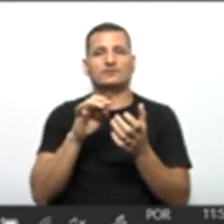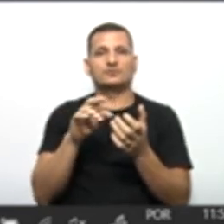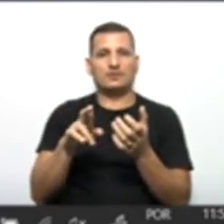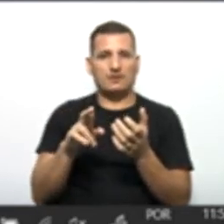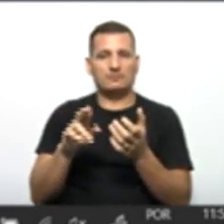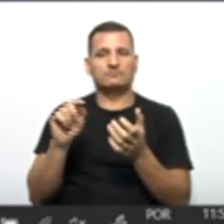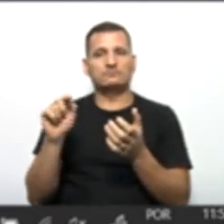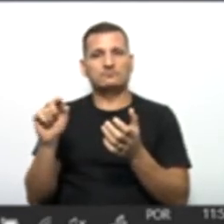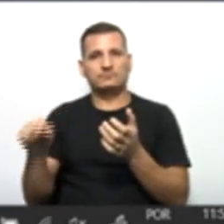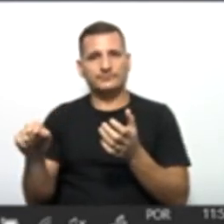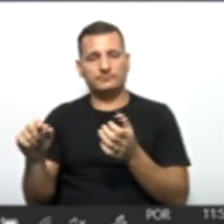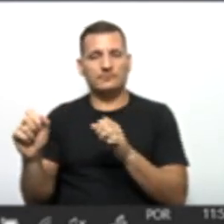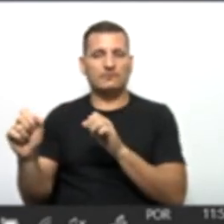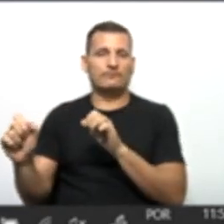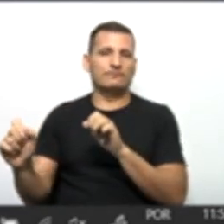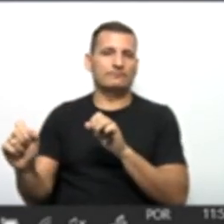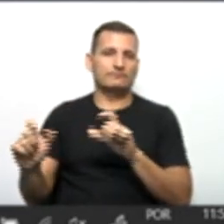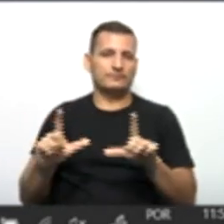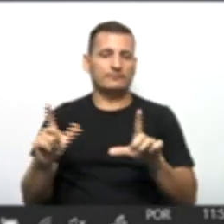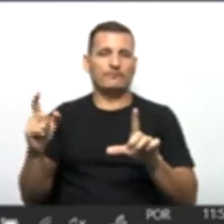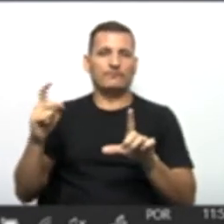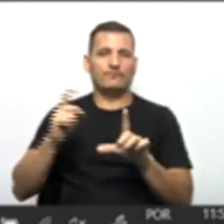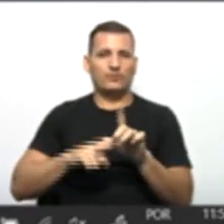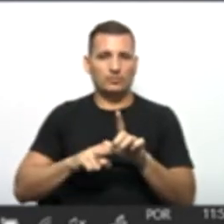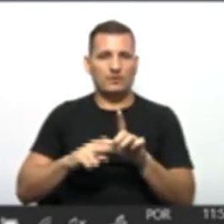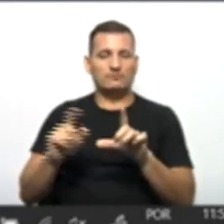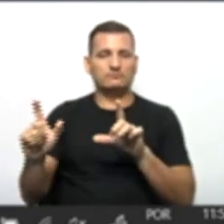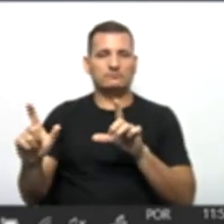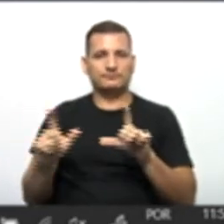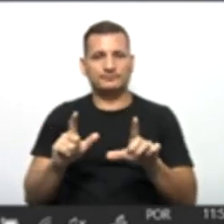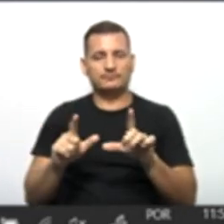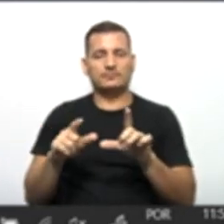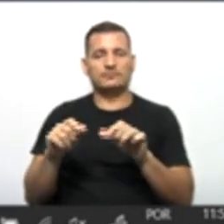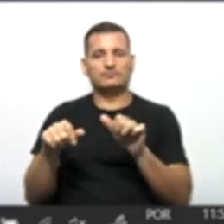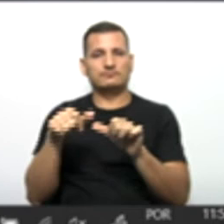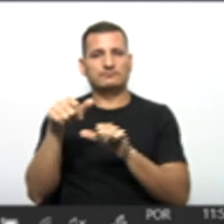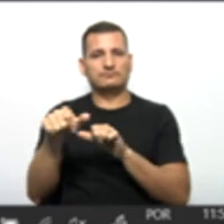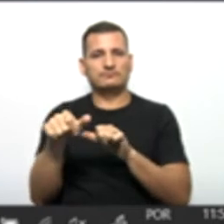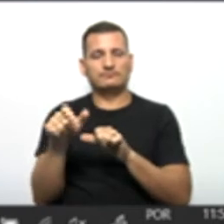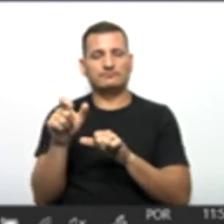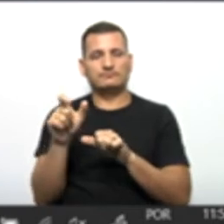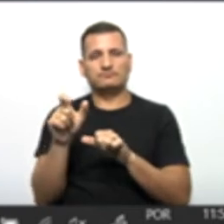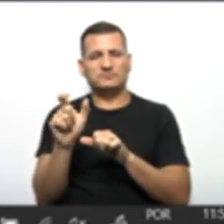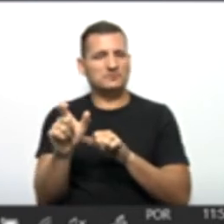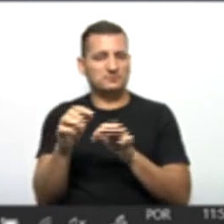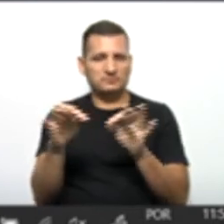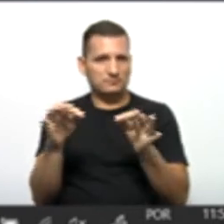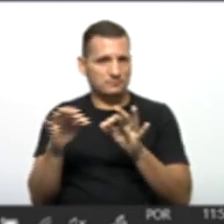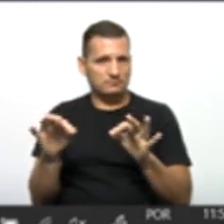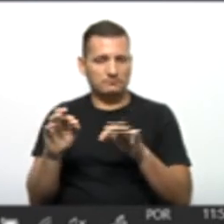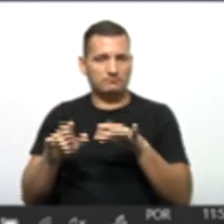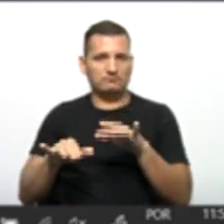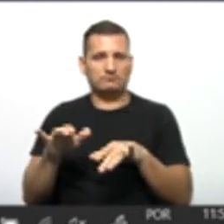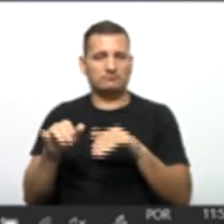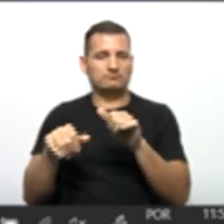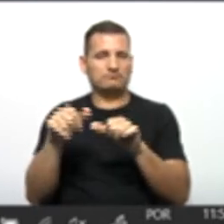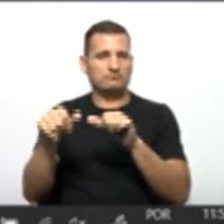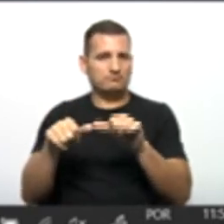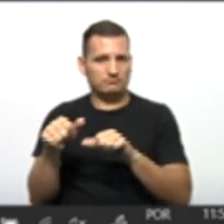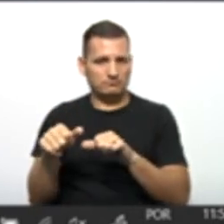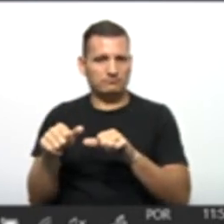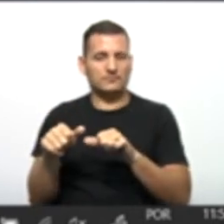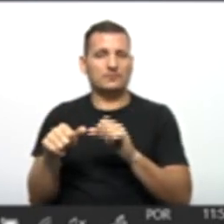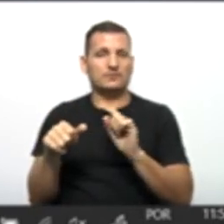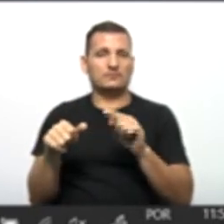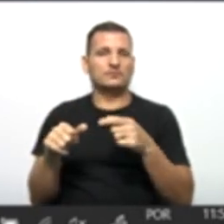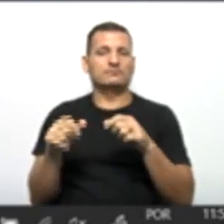vai chamar o formulário e ele vai dar um ambiente na tabela vai ser tá dentro ele